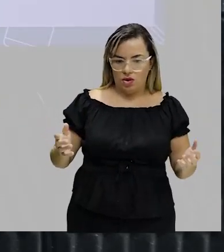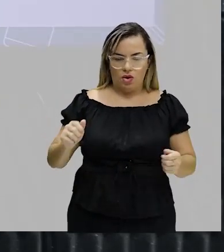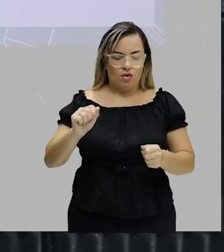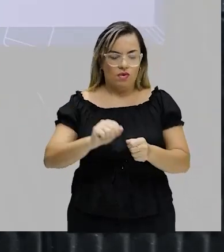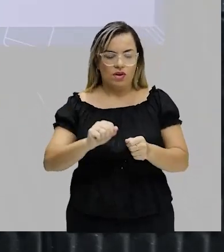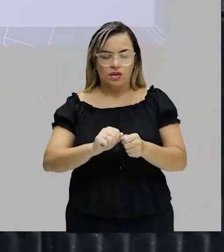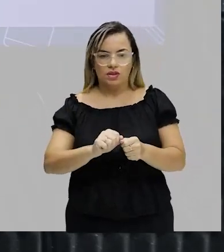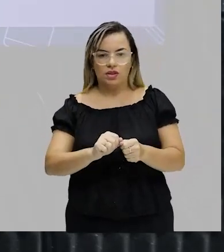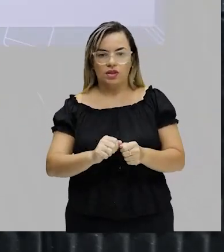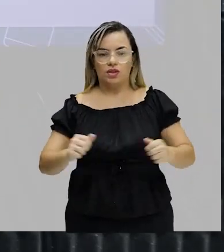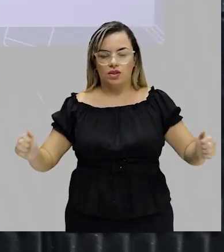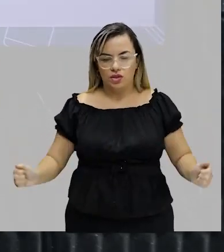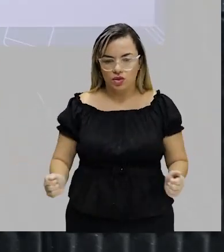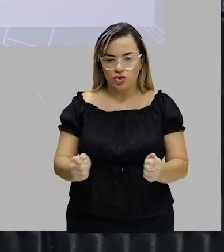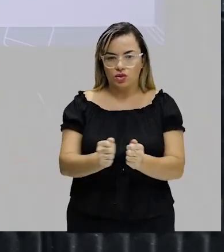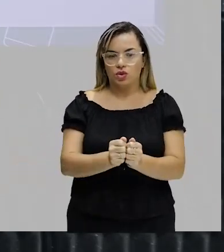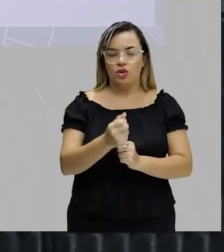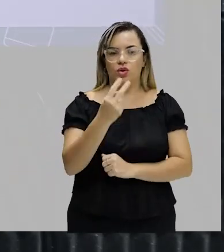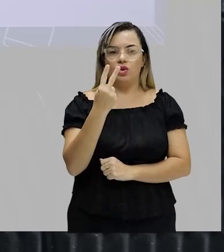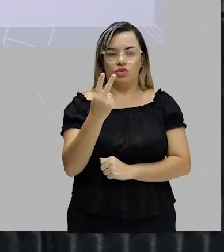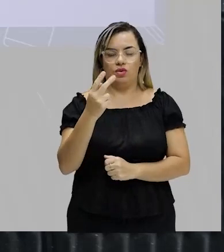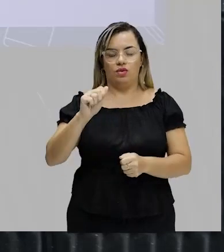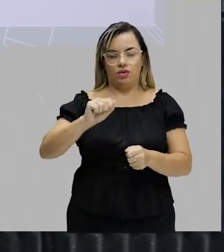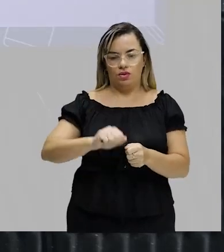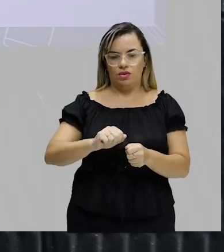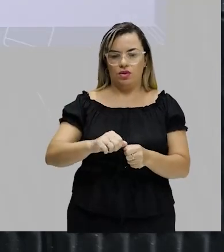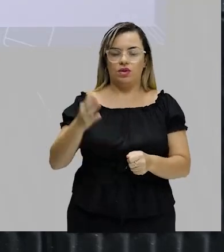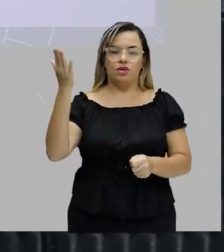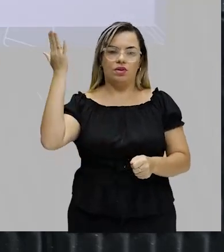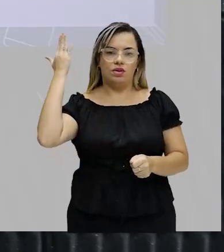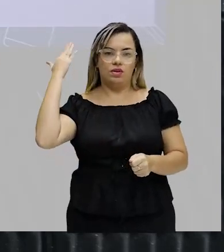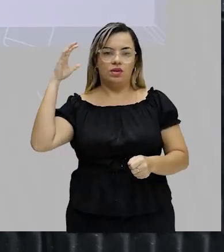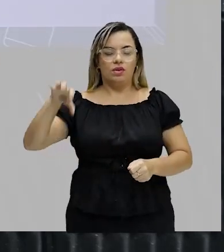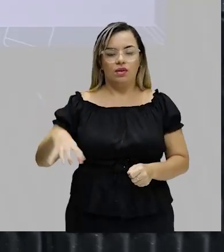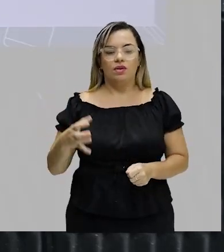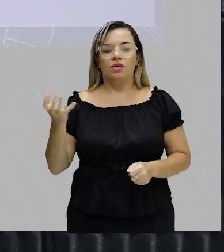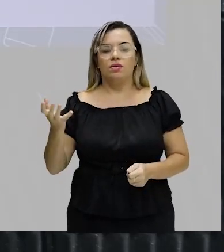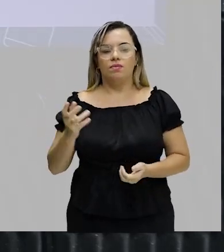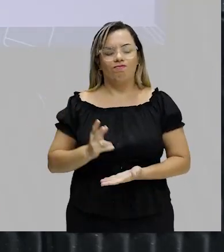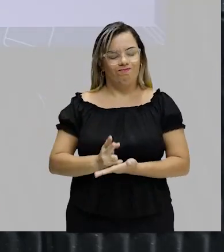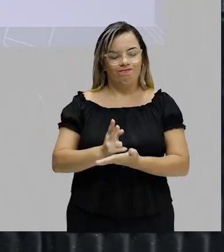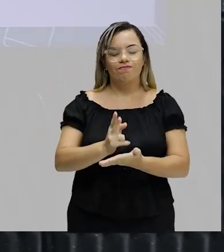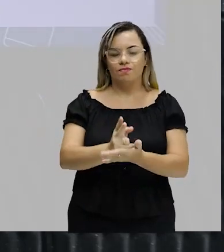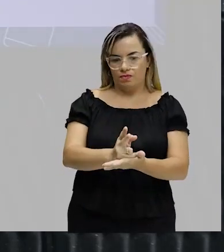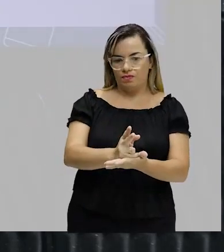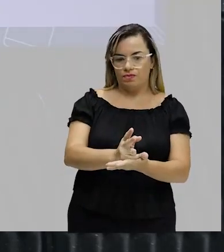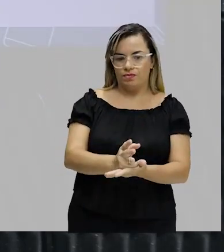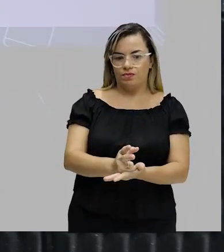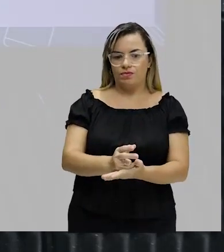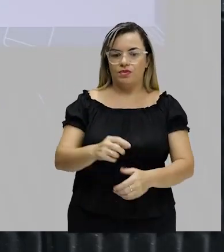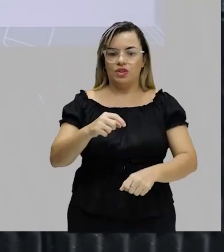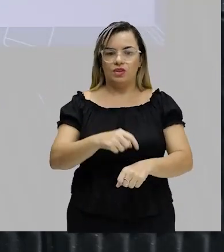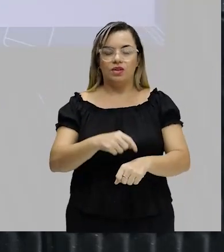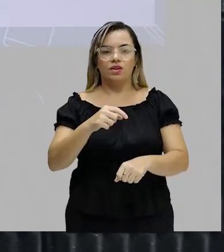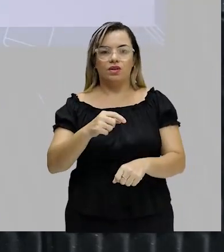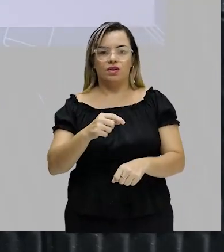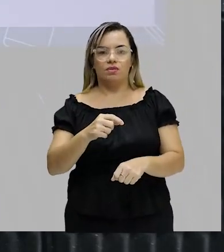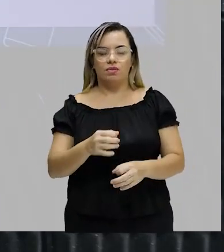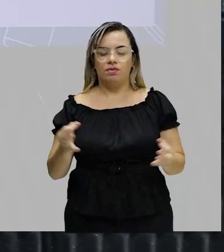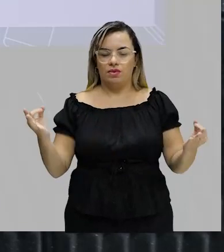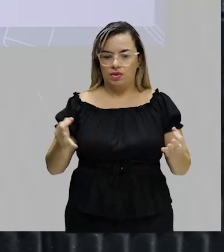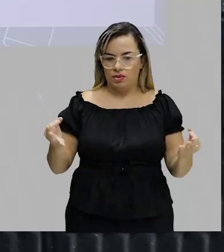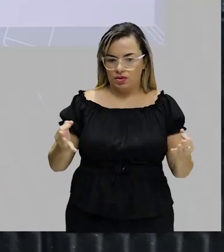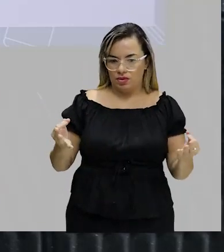duas ações que aconteceram no passado e assim por diante, tá bom? Os tempos perfeitos são tempos compostos, então quer dizer, eles são